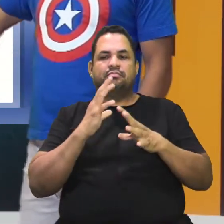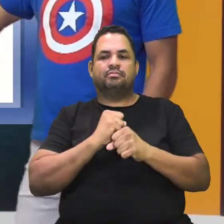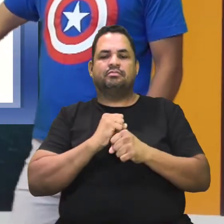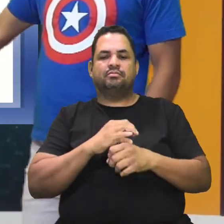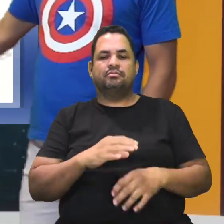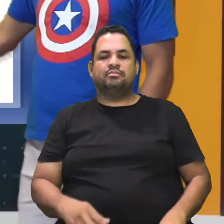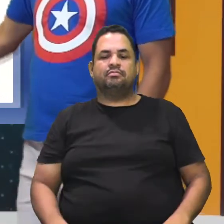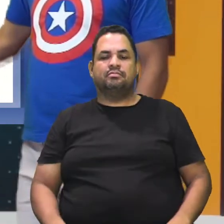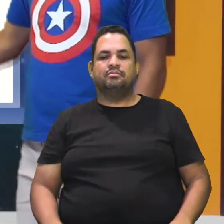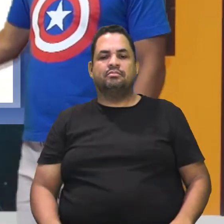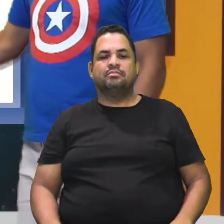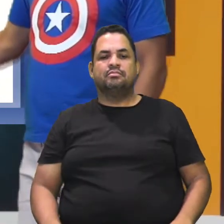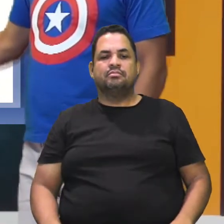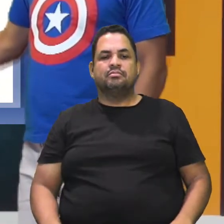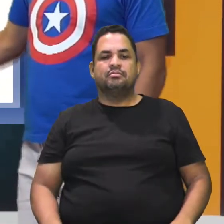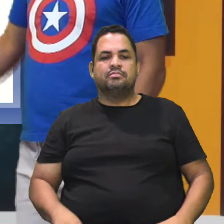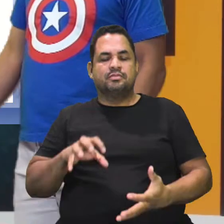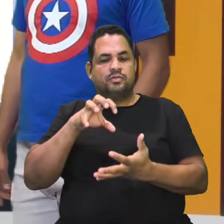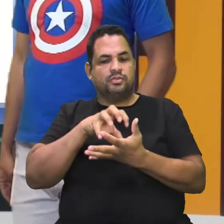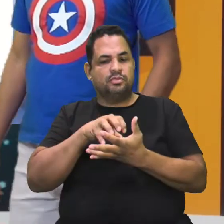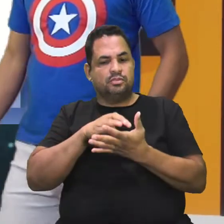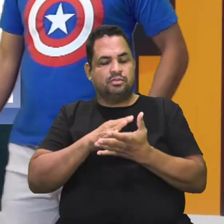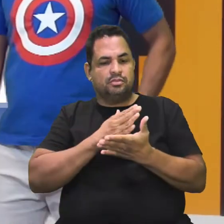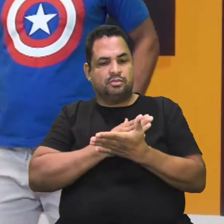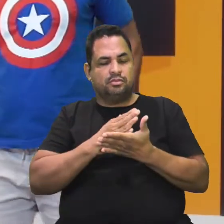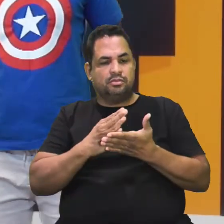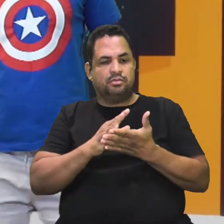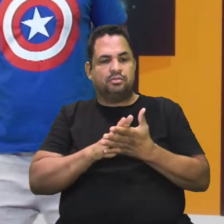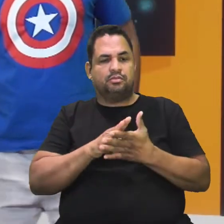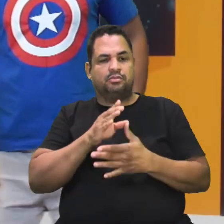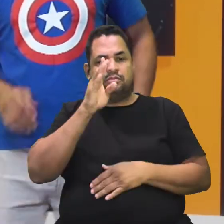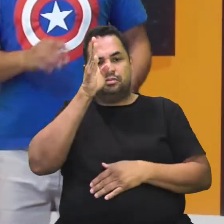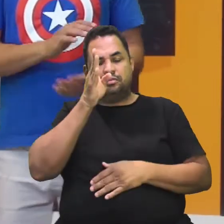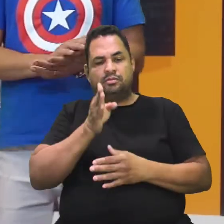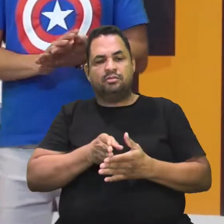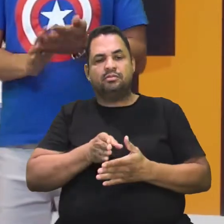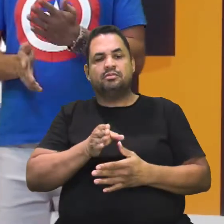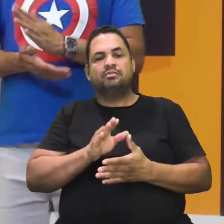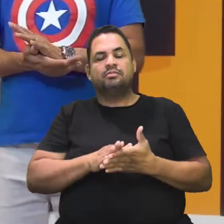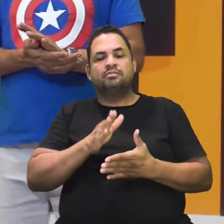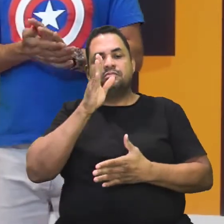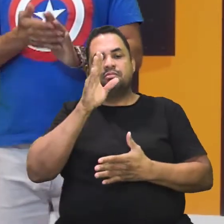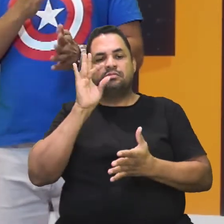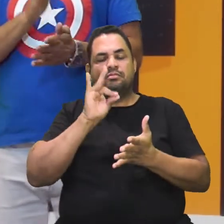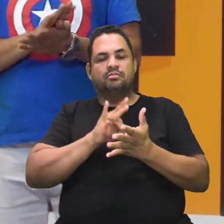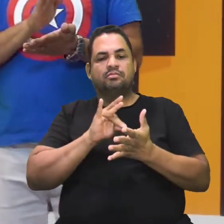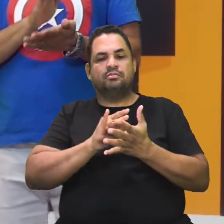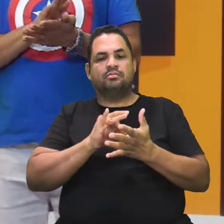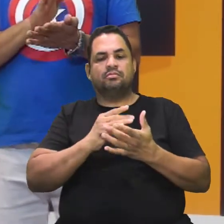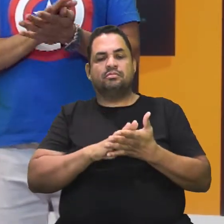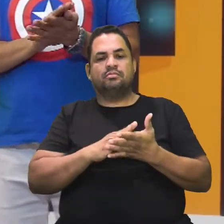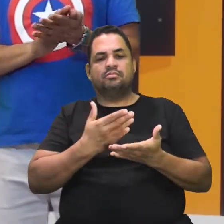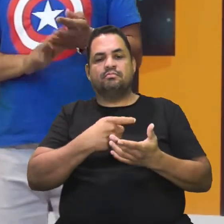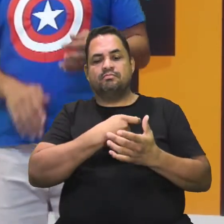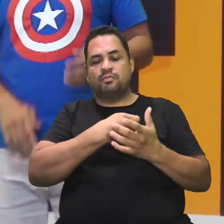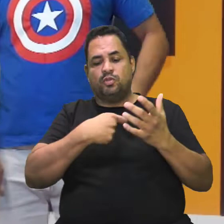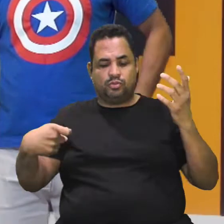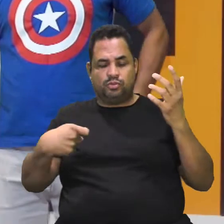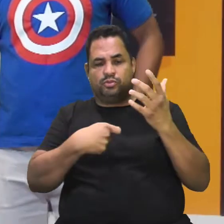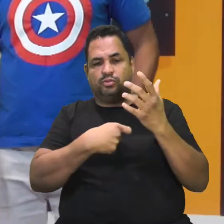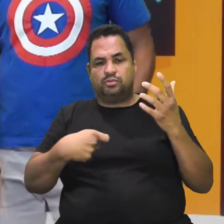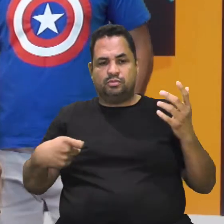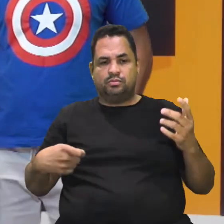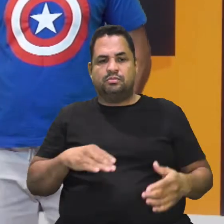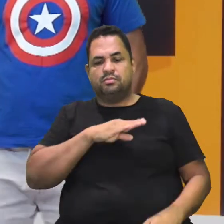aqui, o centro na origem, 0, 0. E o eixo real horizontal. O eixo real é o eixo X, por isso que ele está sobre